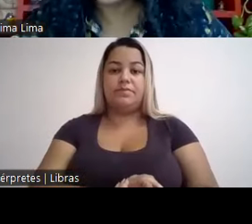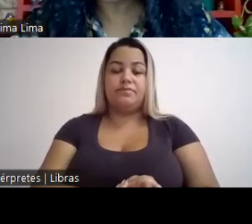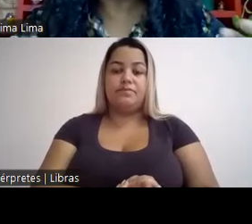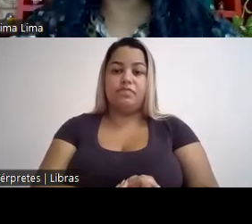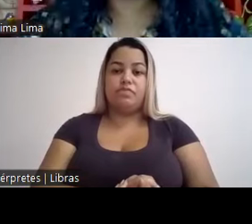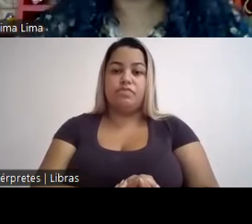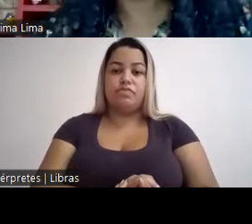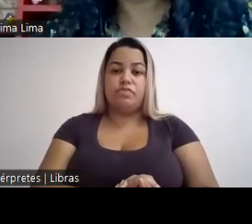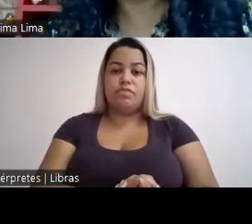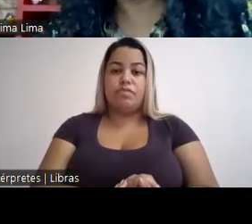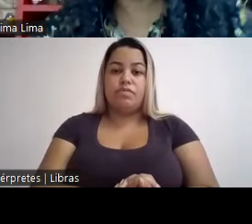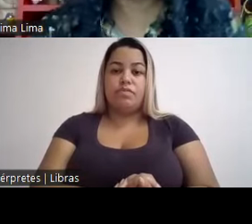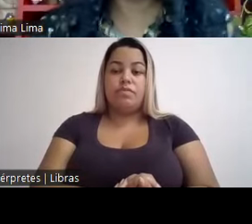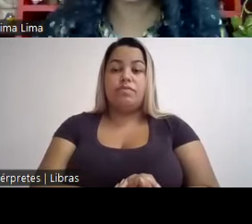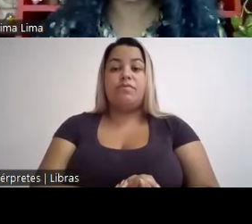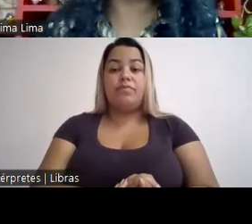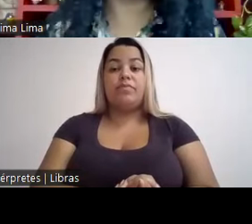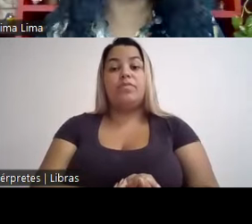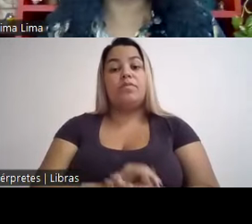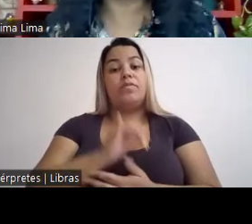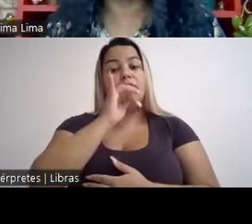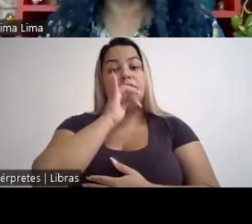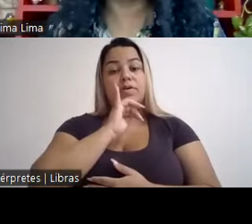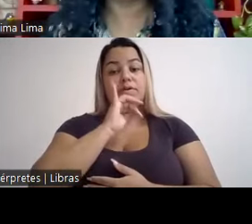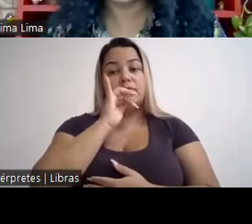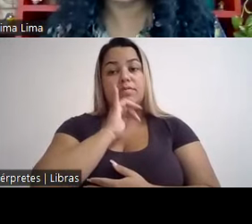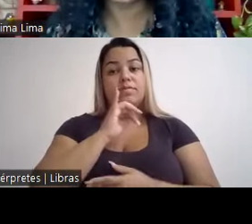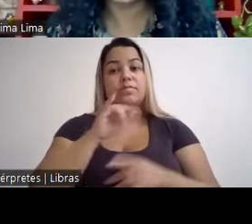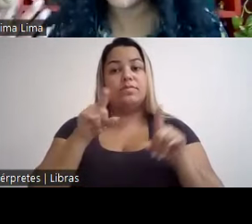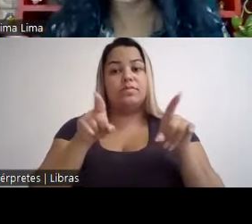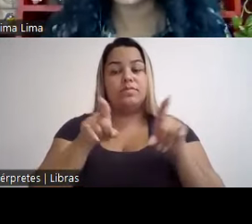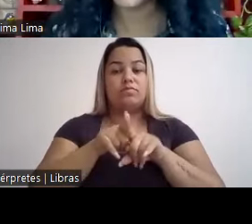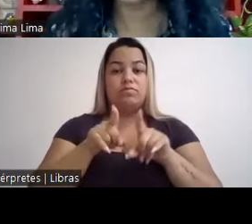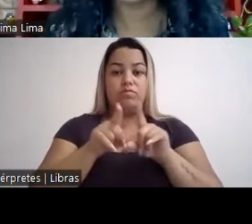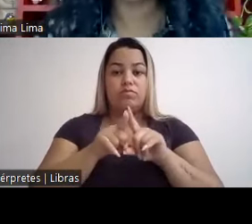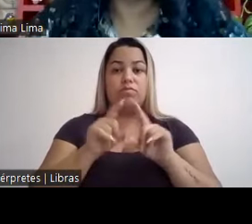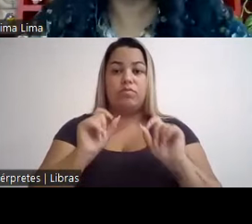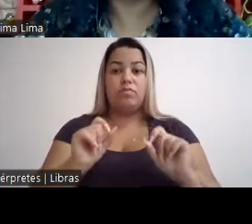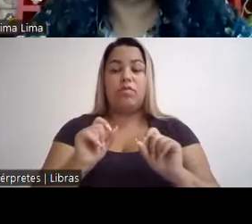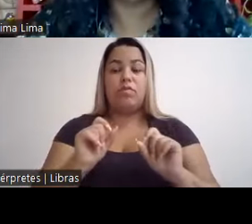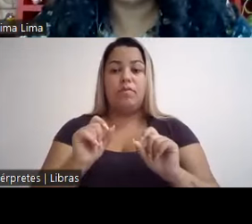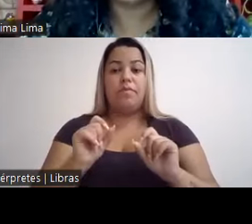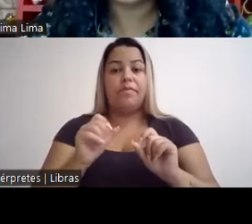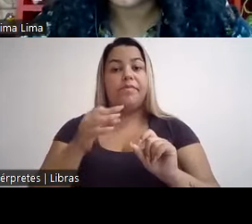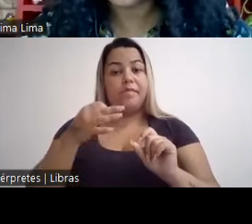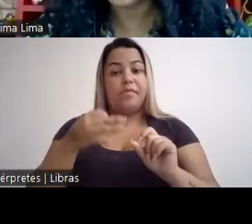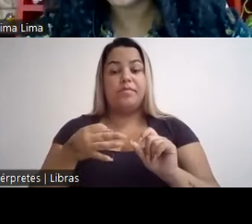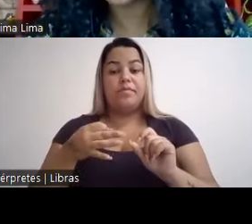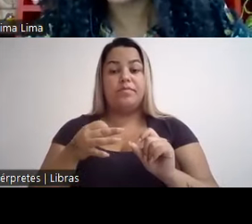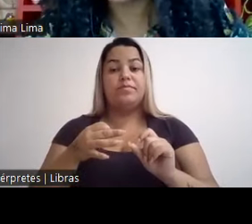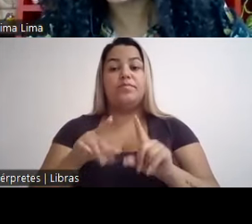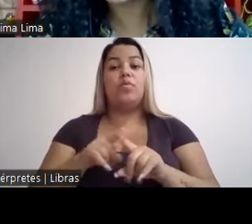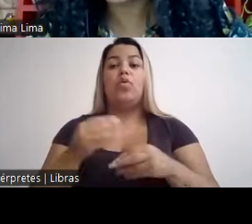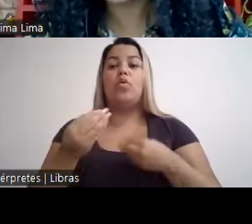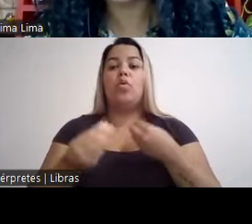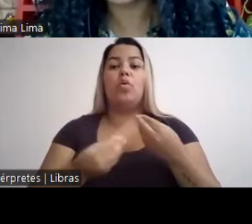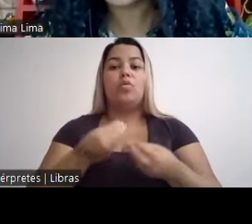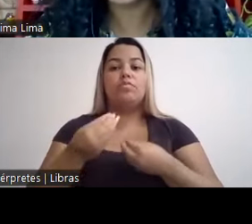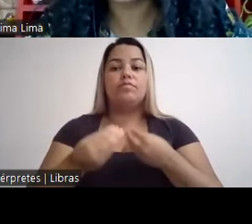E aí eu trago como um exemplo, de maneira assim, expositiva, como que eu